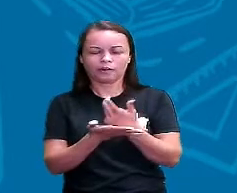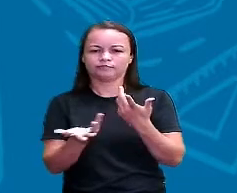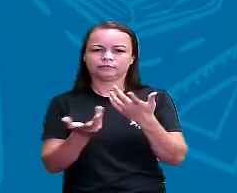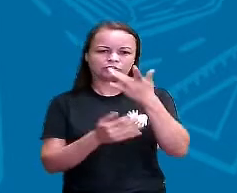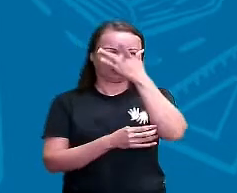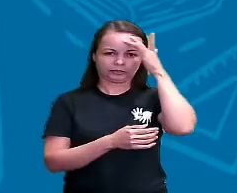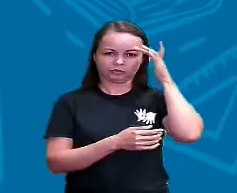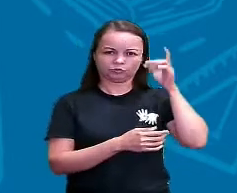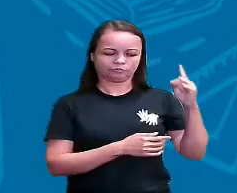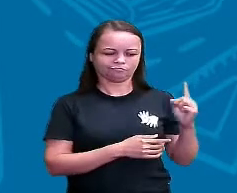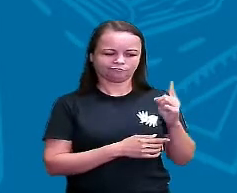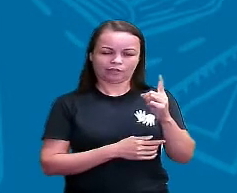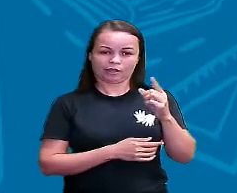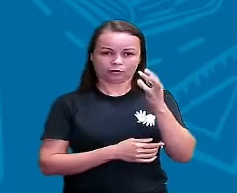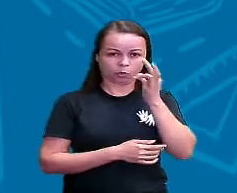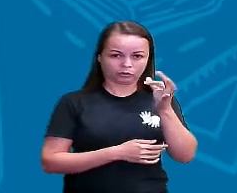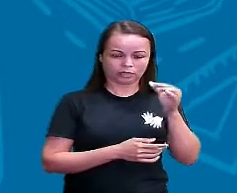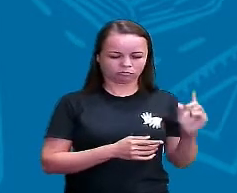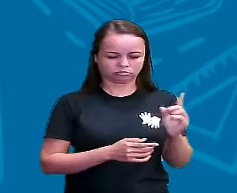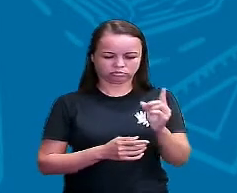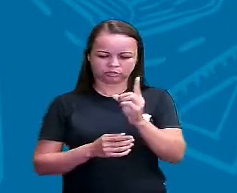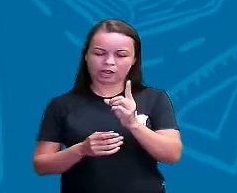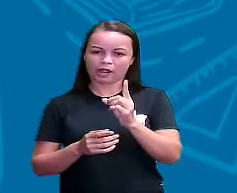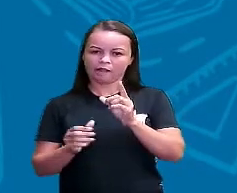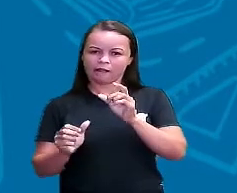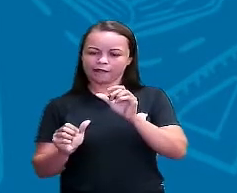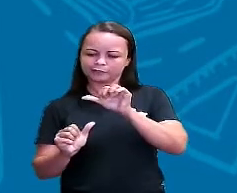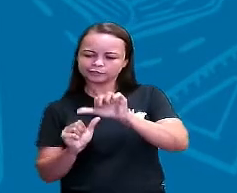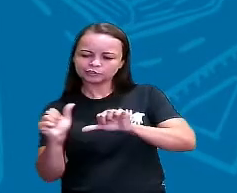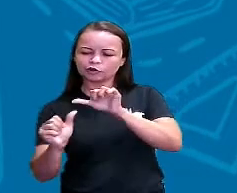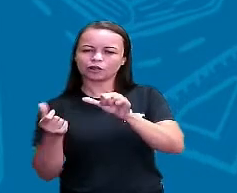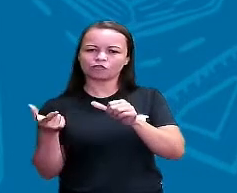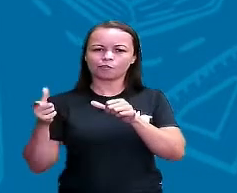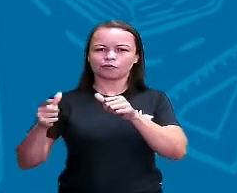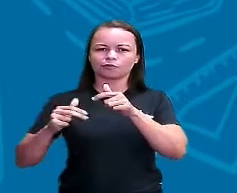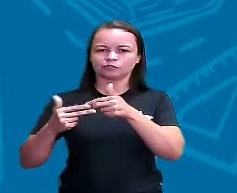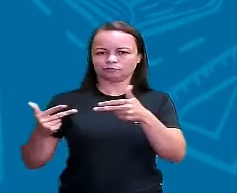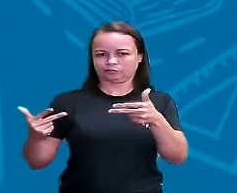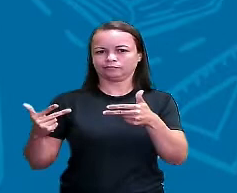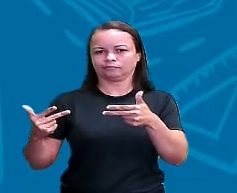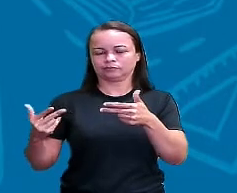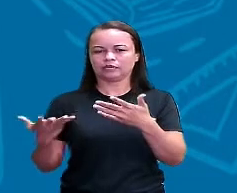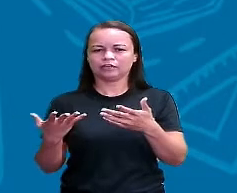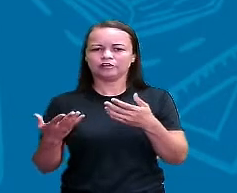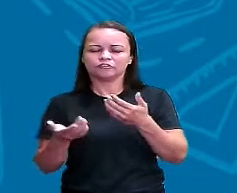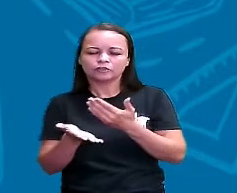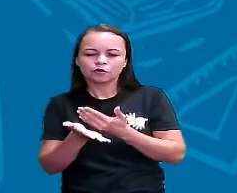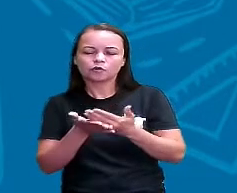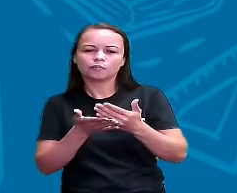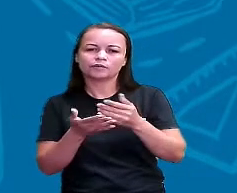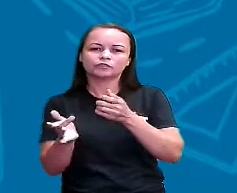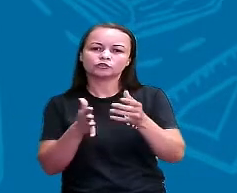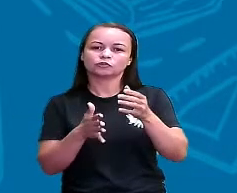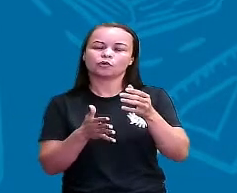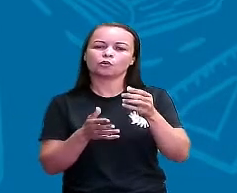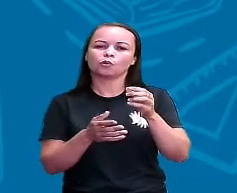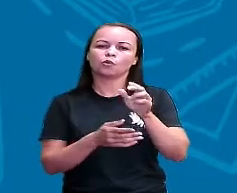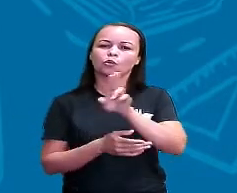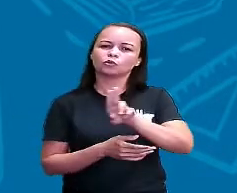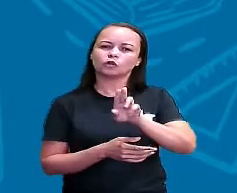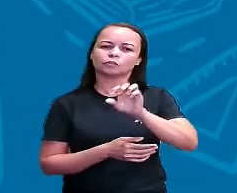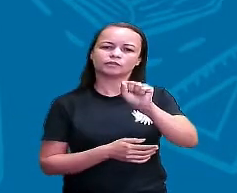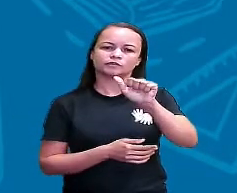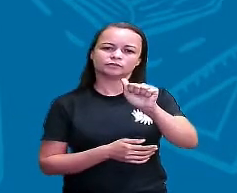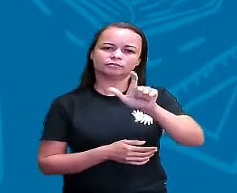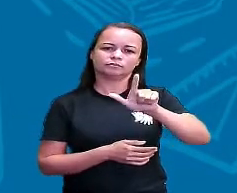levava sal, certo? E trocava por outras mercadorias. E foi daí que veio a palavra salário. Porque quando